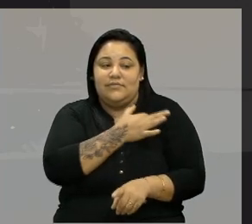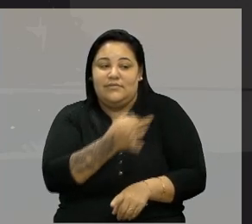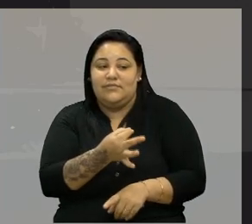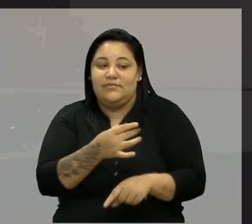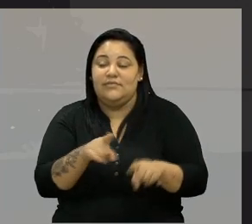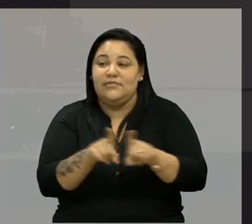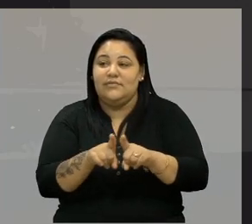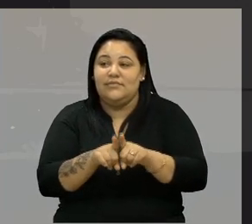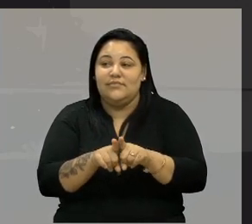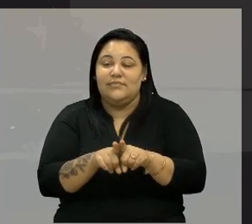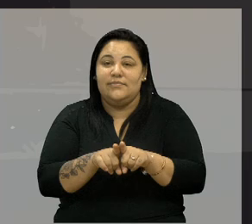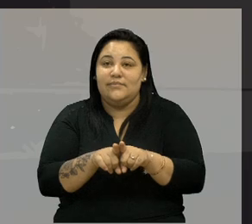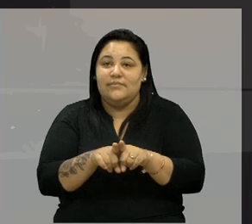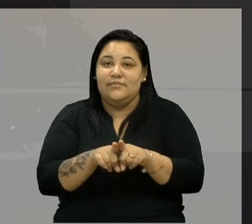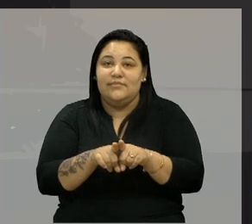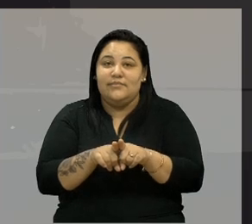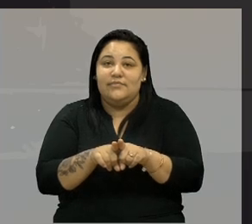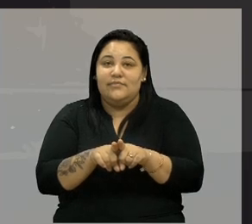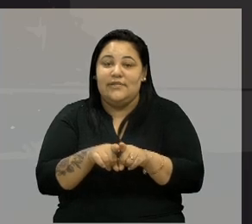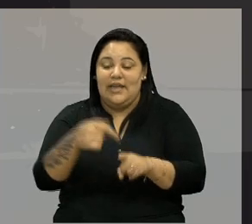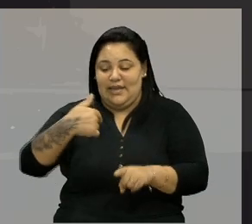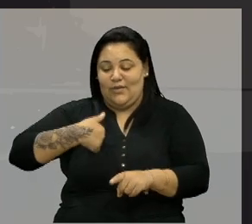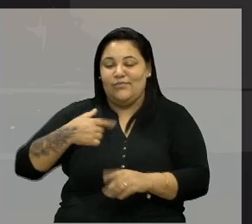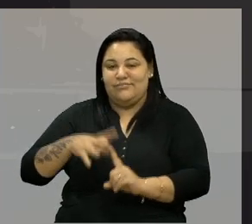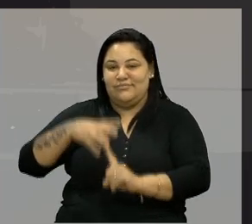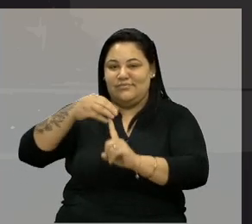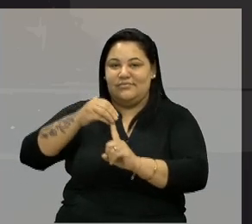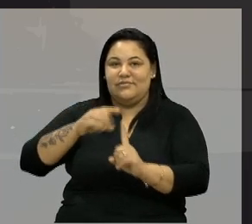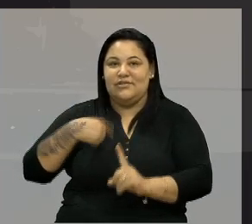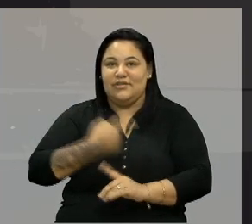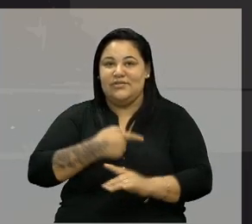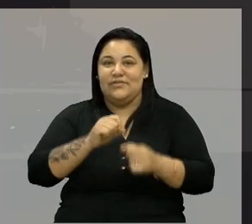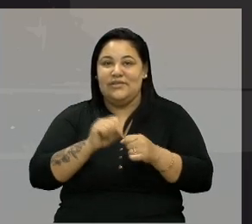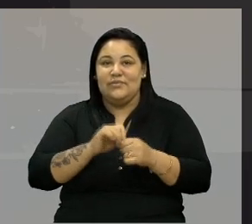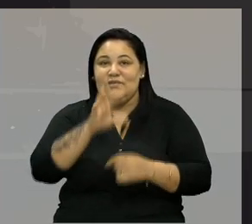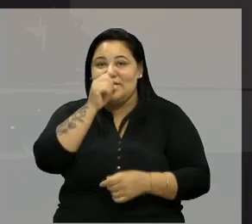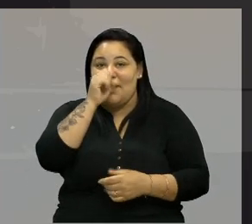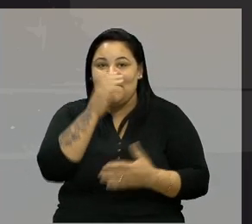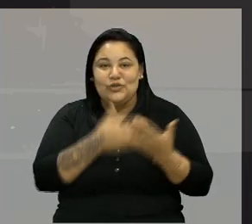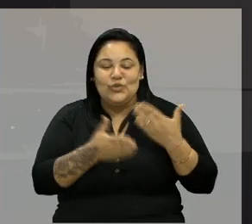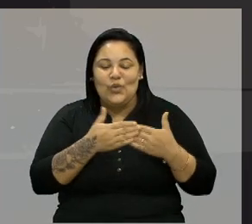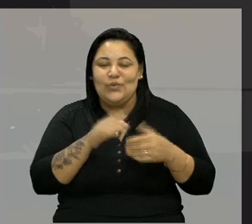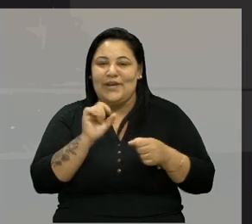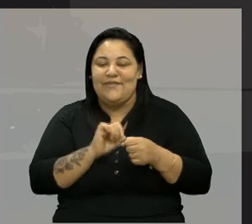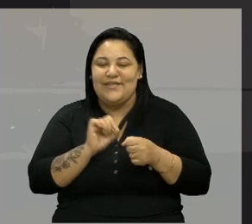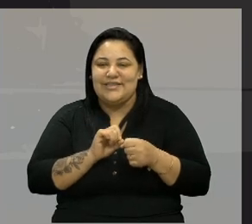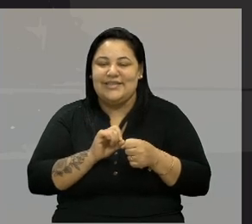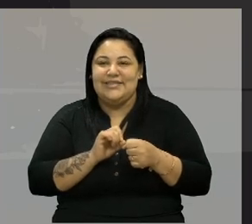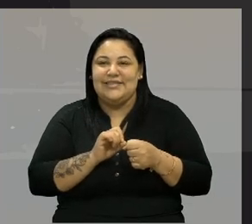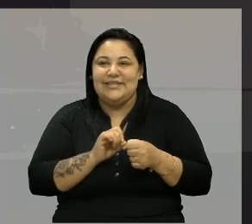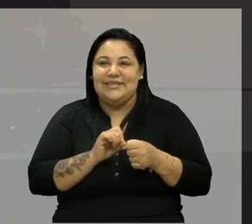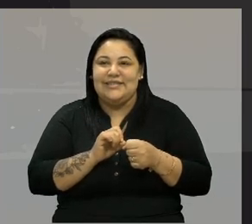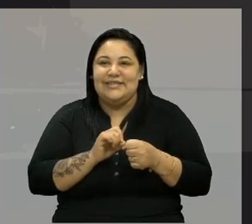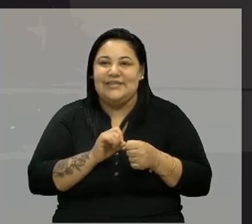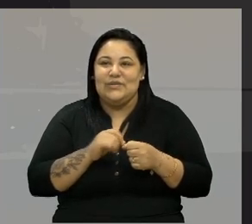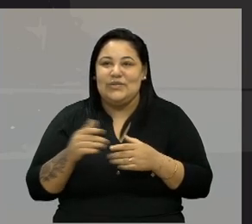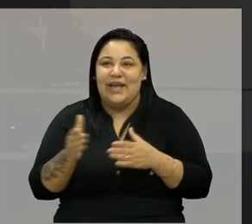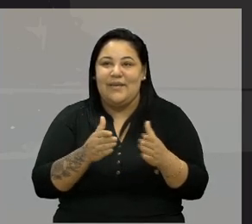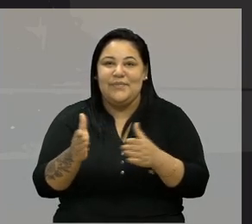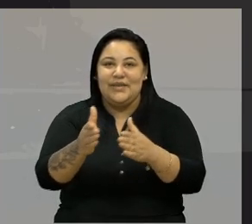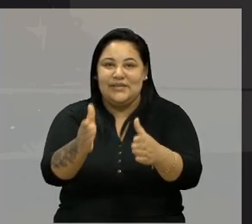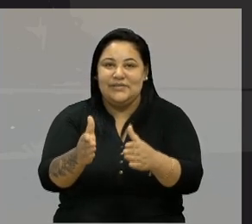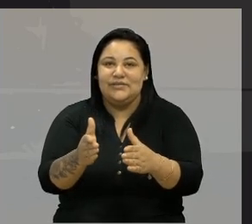esses voluntários eu inclusive né nós tiramos o sábado inteiro para fazer a questão né dos trajetos a